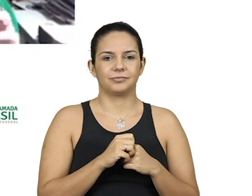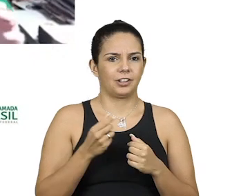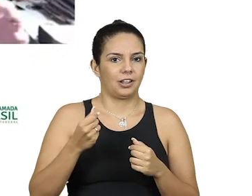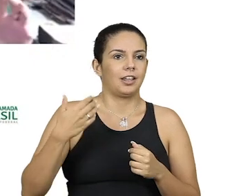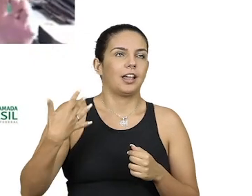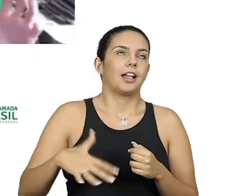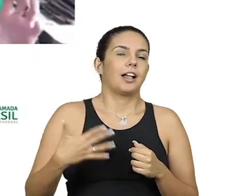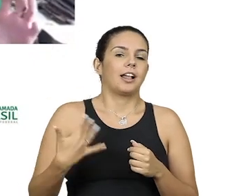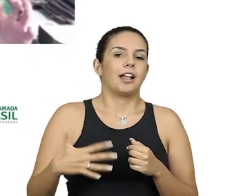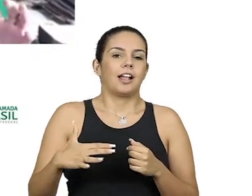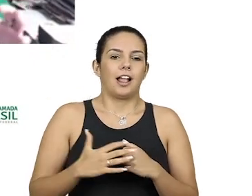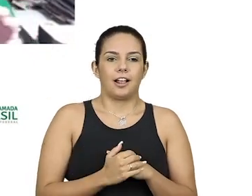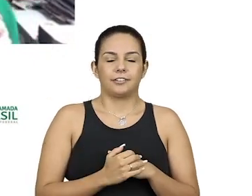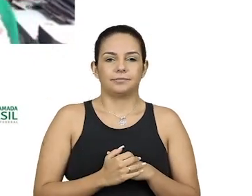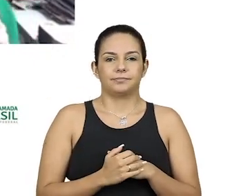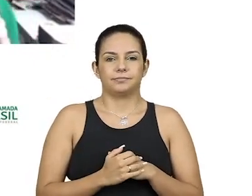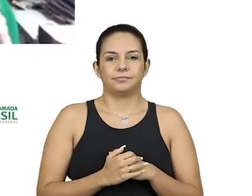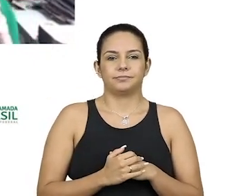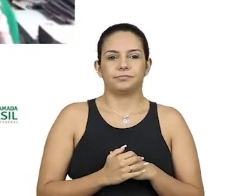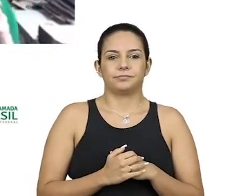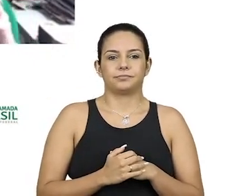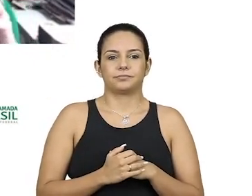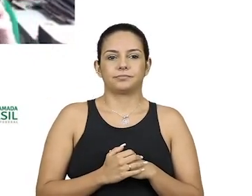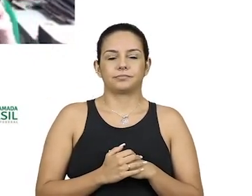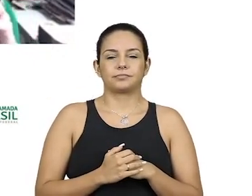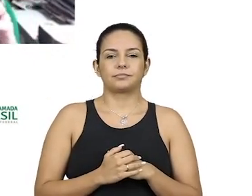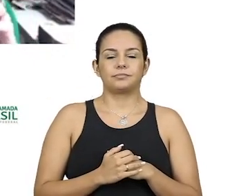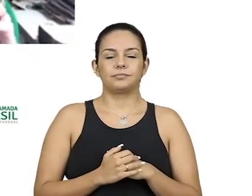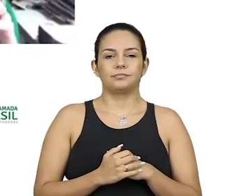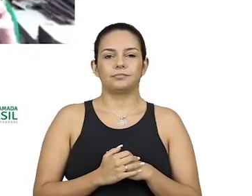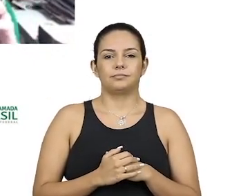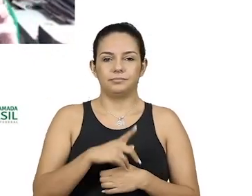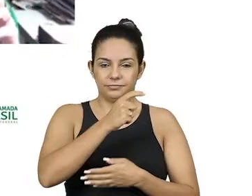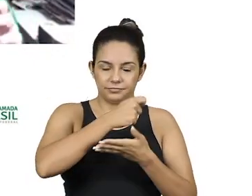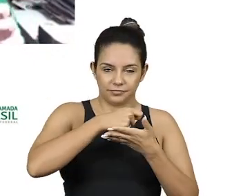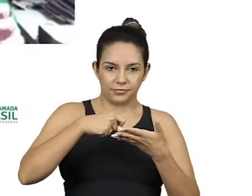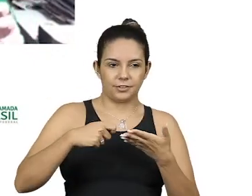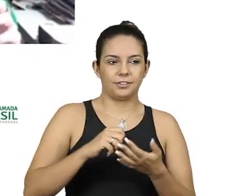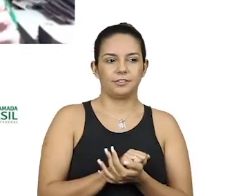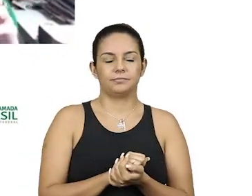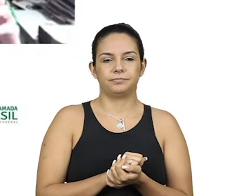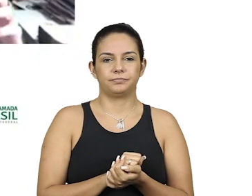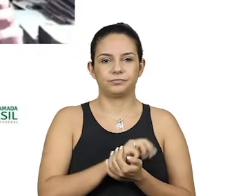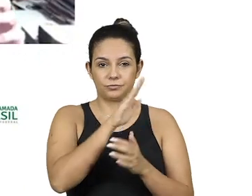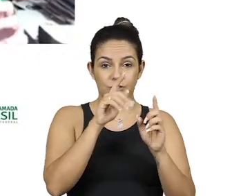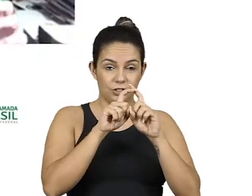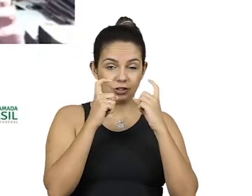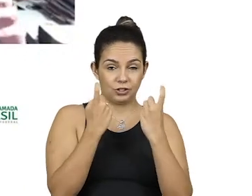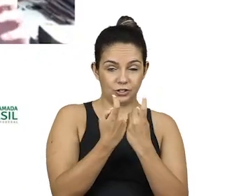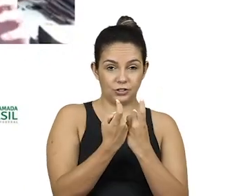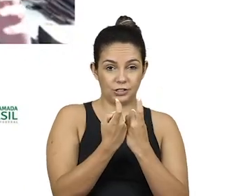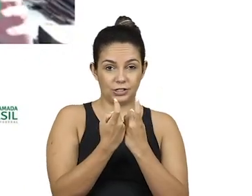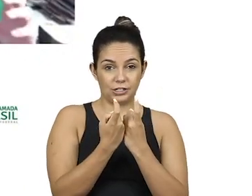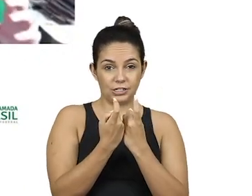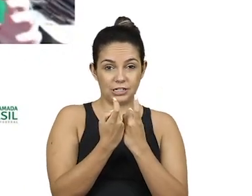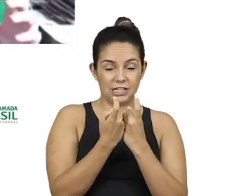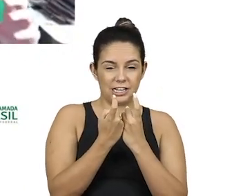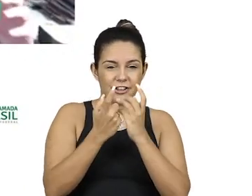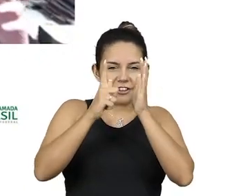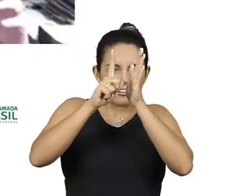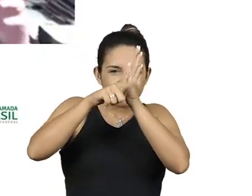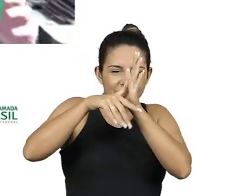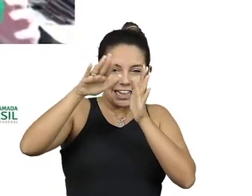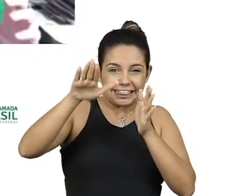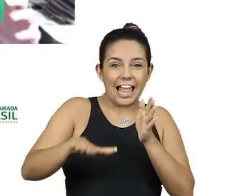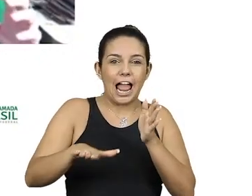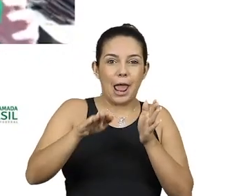que era caríssimo, e os escritores se reuniam em fim de